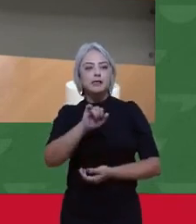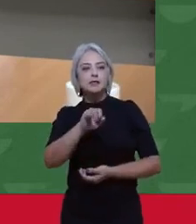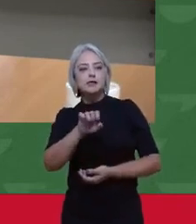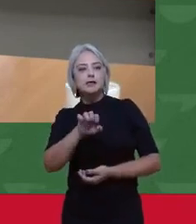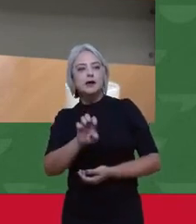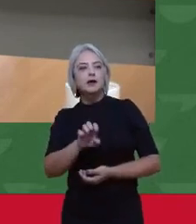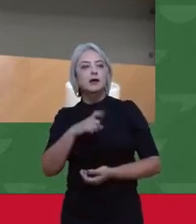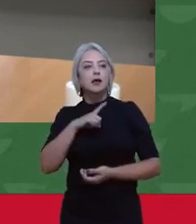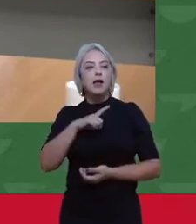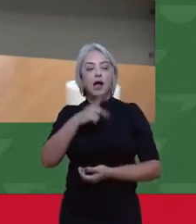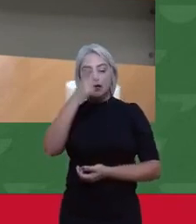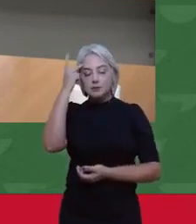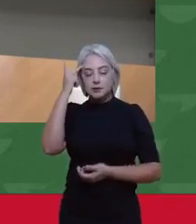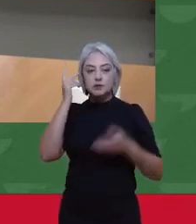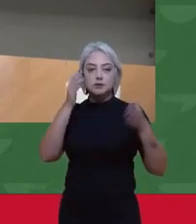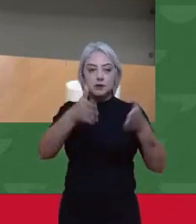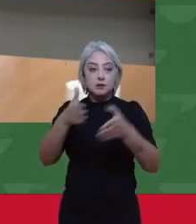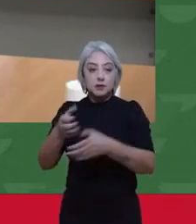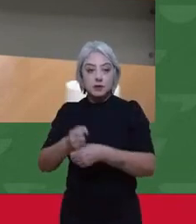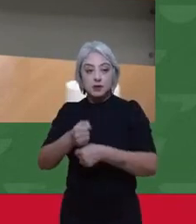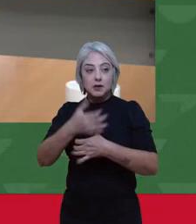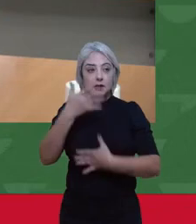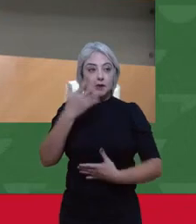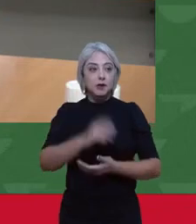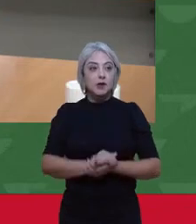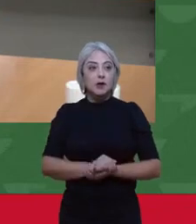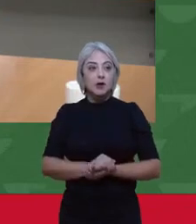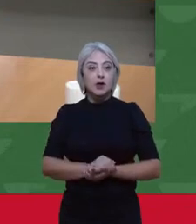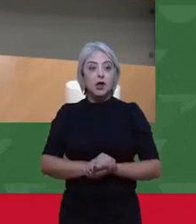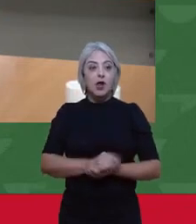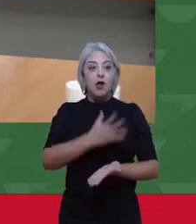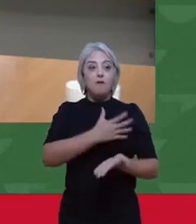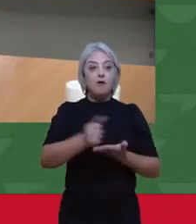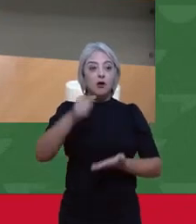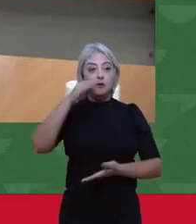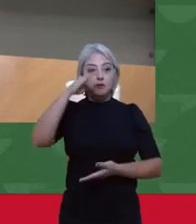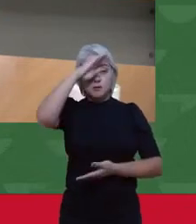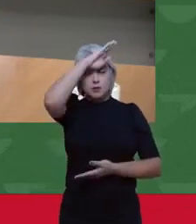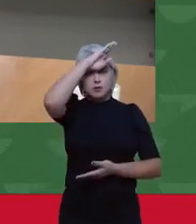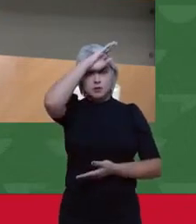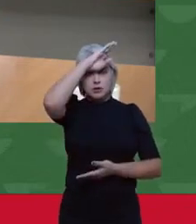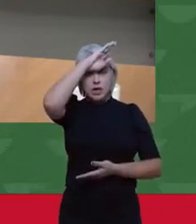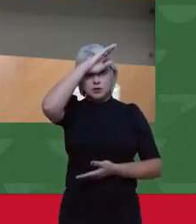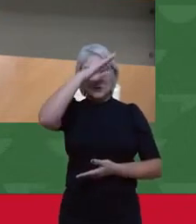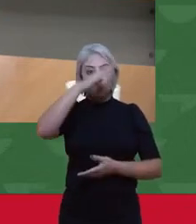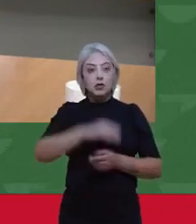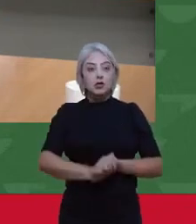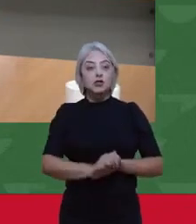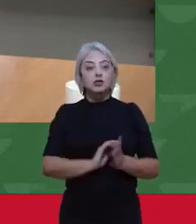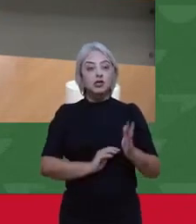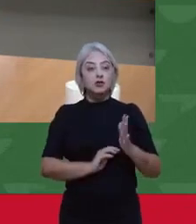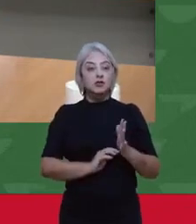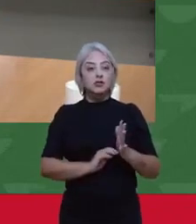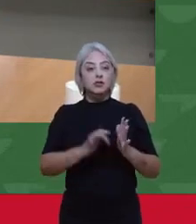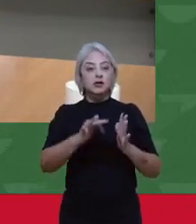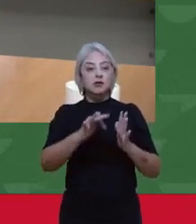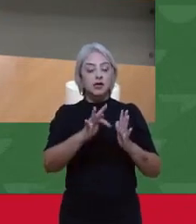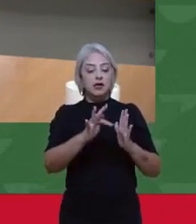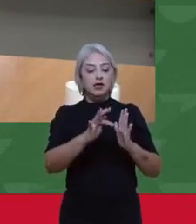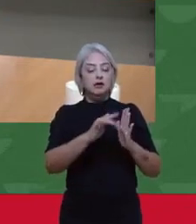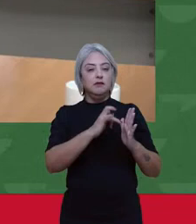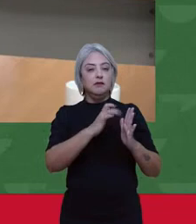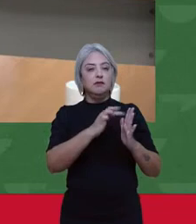eu quero dizer que as pessoas estão participando aqui. Antônio Rezende está dizendo fora Bolsonaro, genocida e racista. O Valdemar está